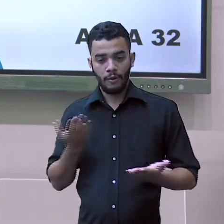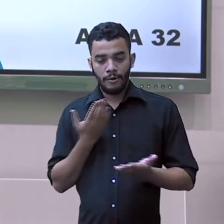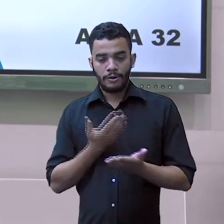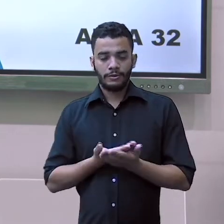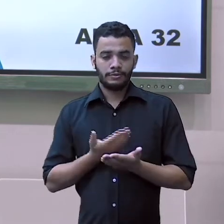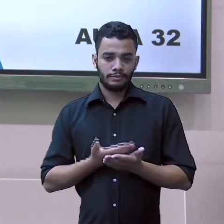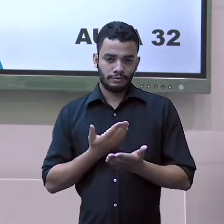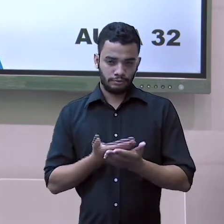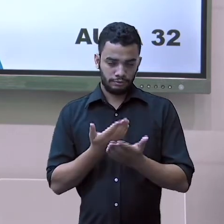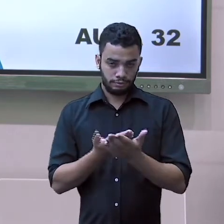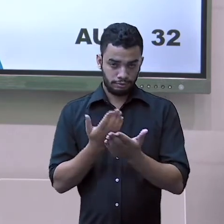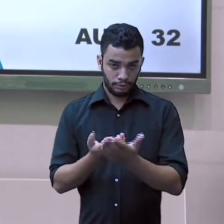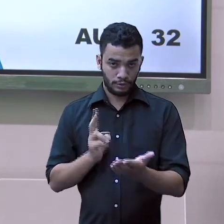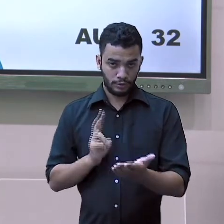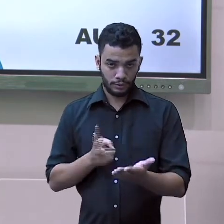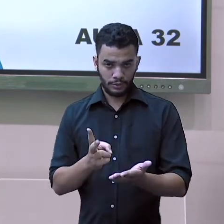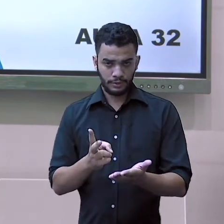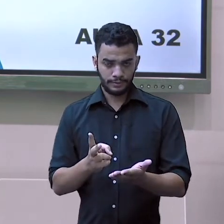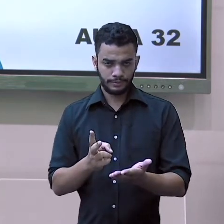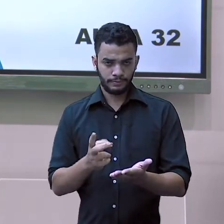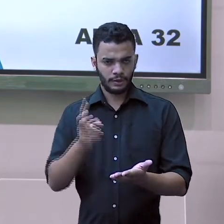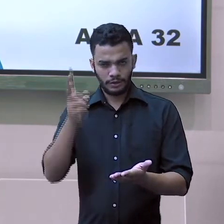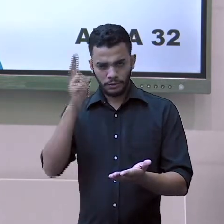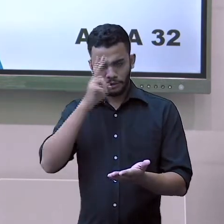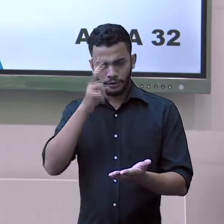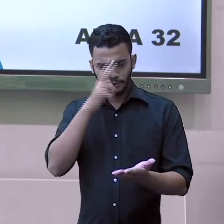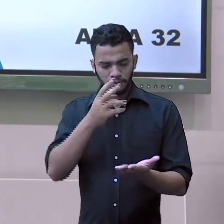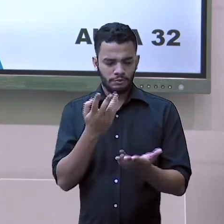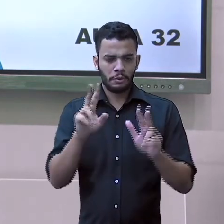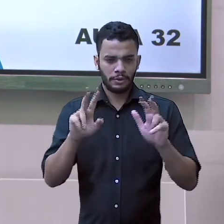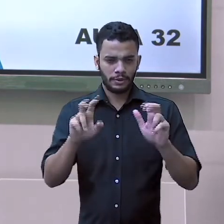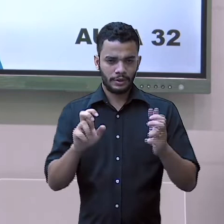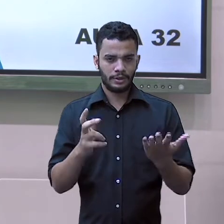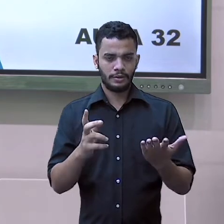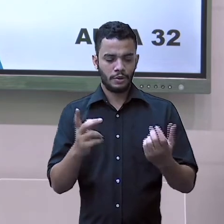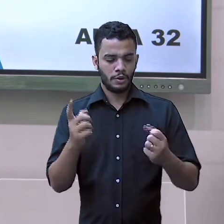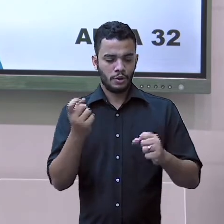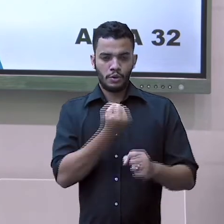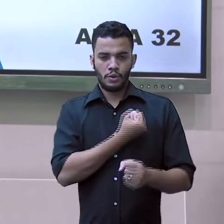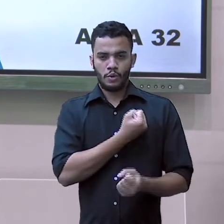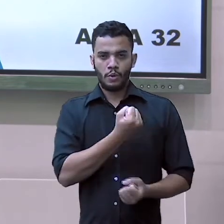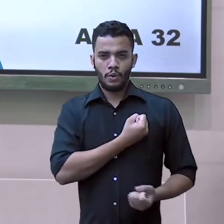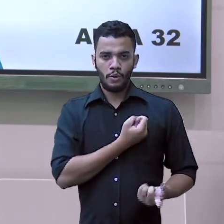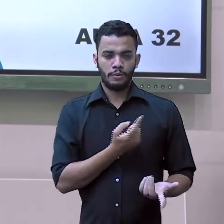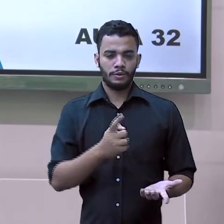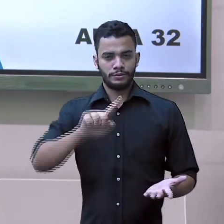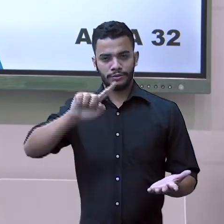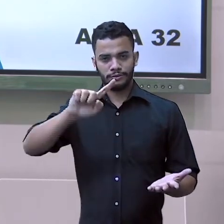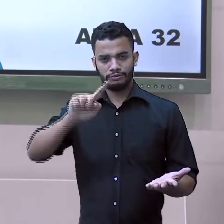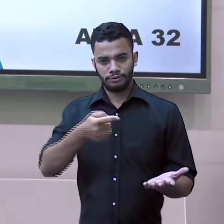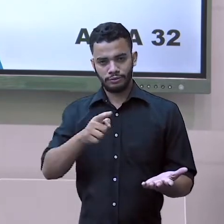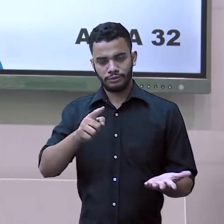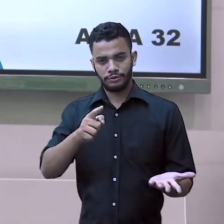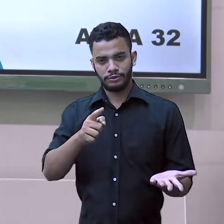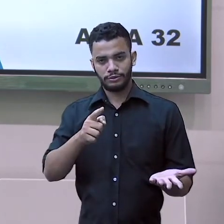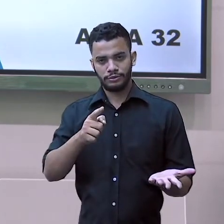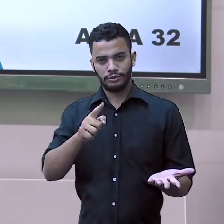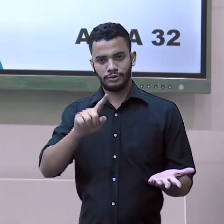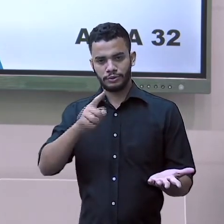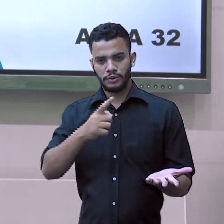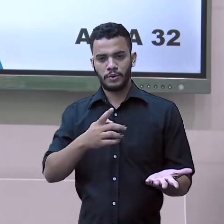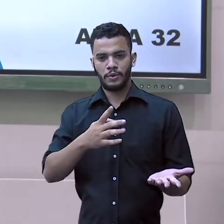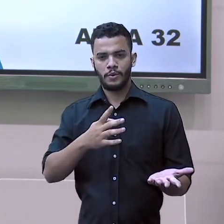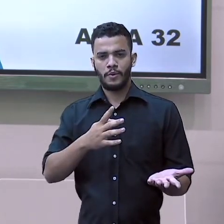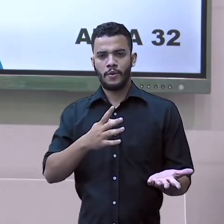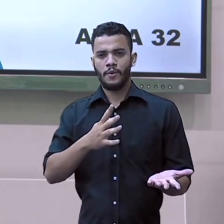falar sobre números decimais. Já ouviu falar sobre isso? Espero que você aprenda muito comigo hoje. Então vamos